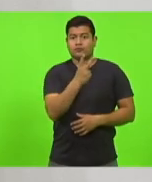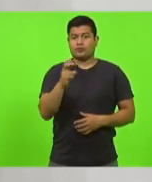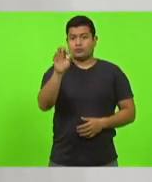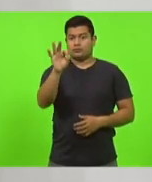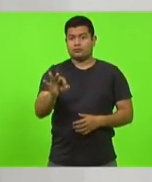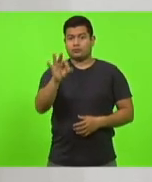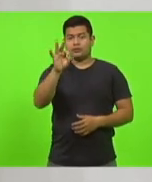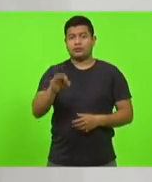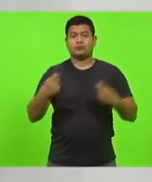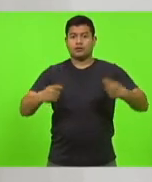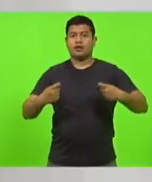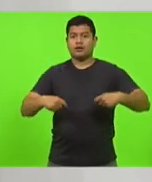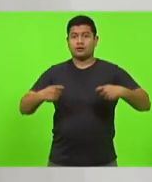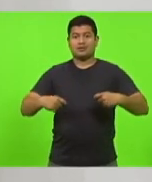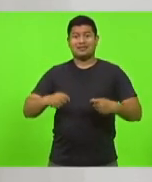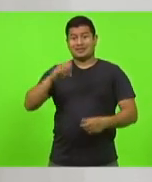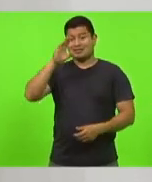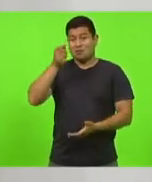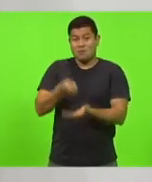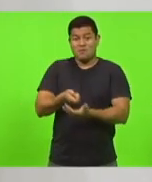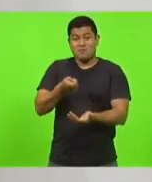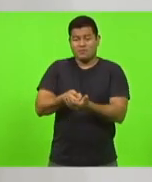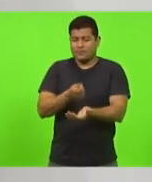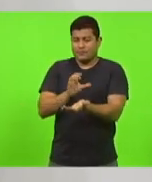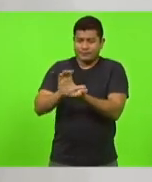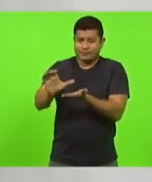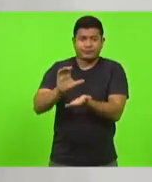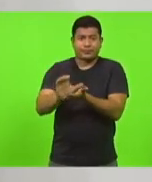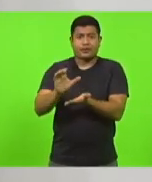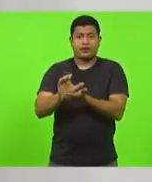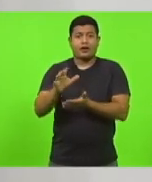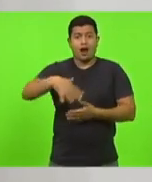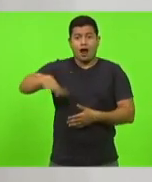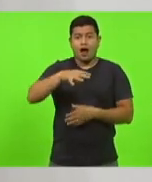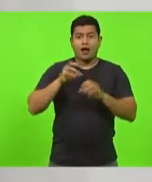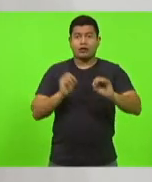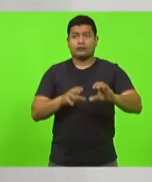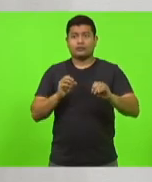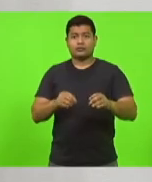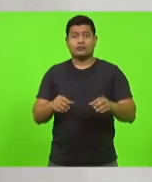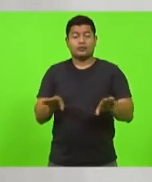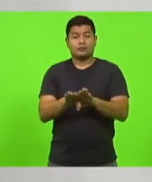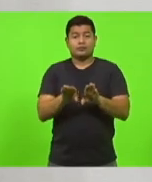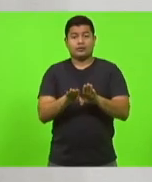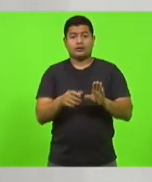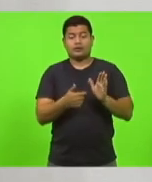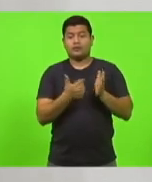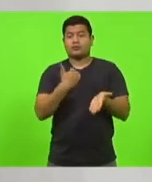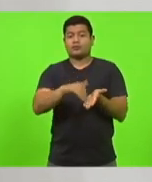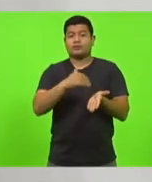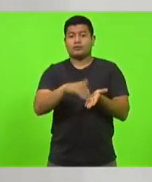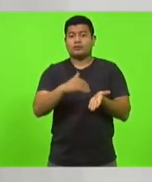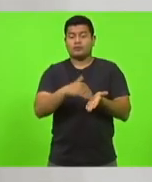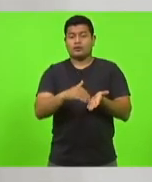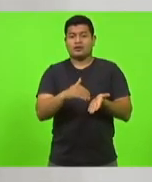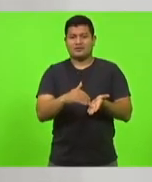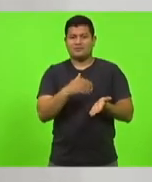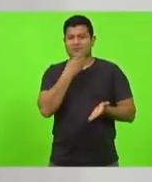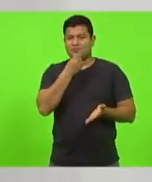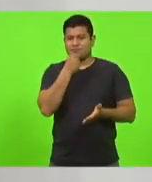ser aplicado em educação e porque o próprio secretário da Fazenda apresentou que só em termos